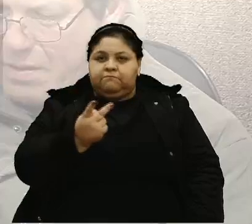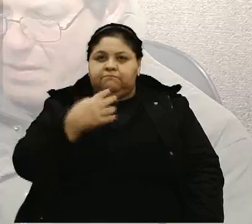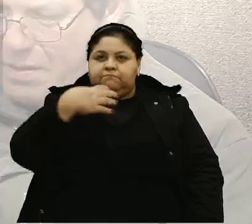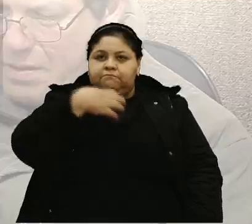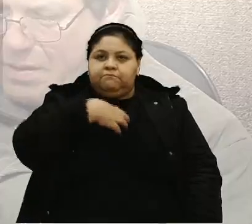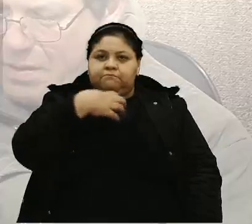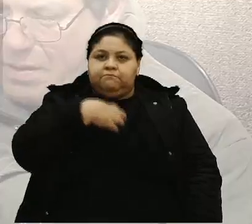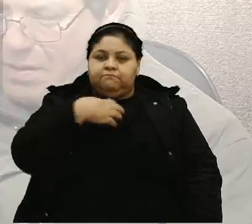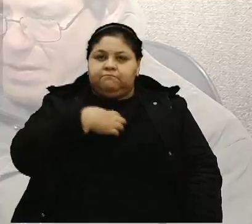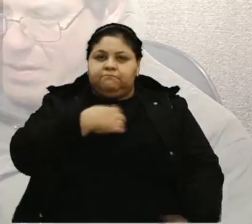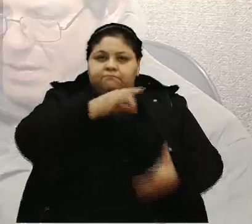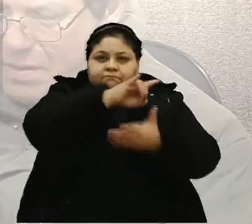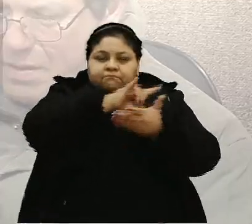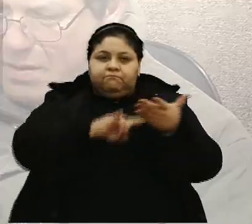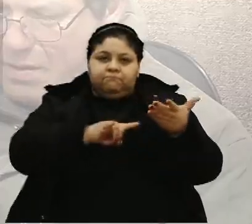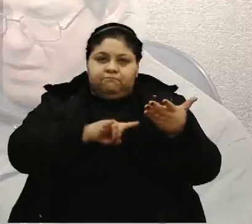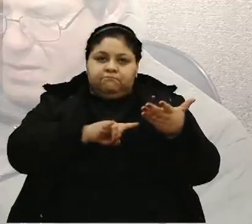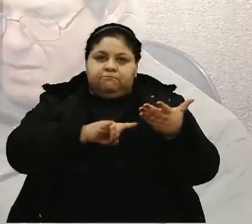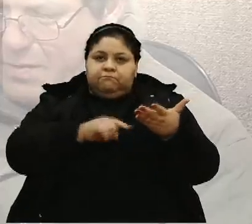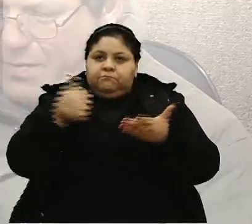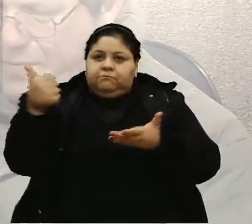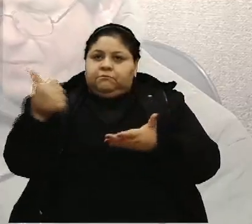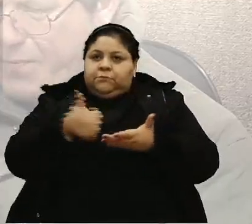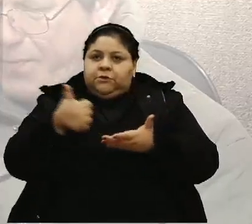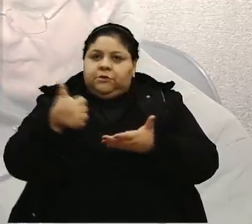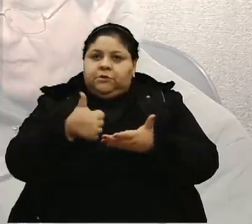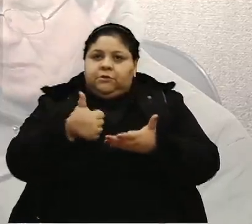seus pareceres, e a primeira pela